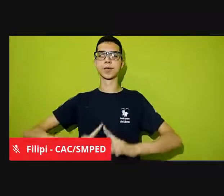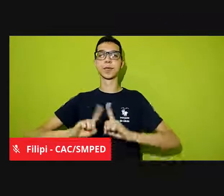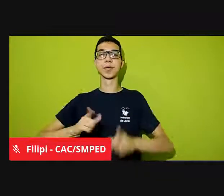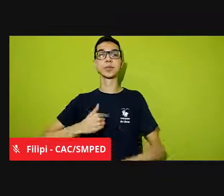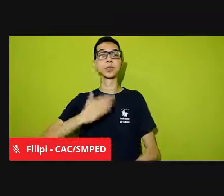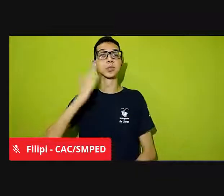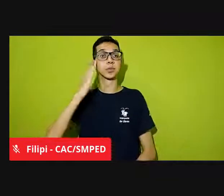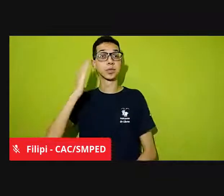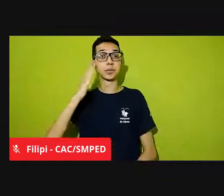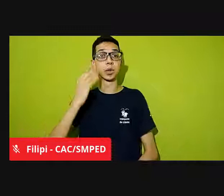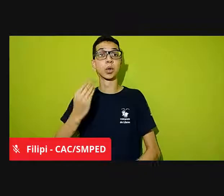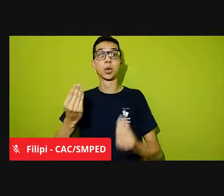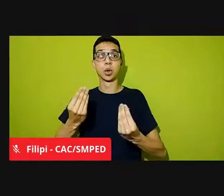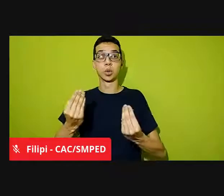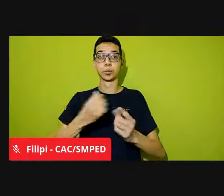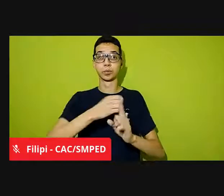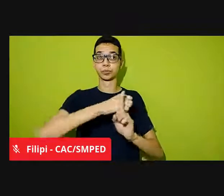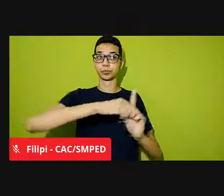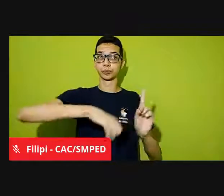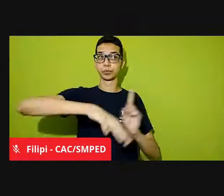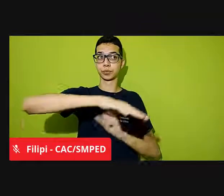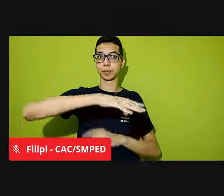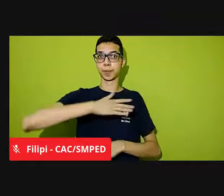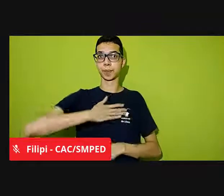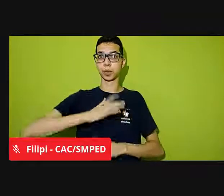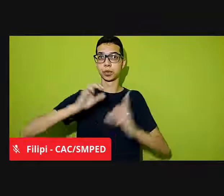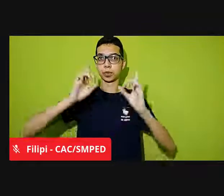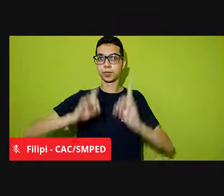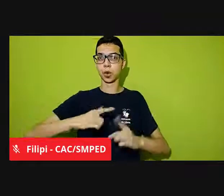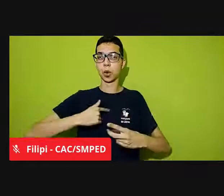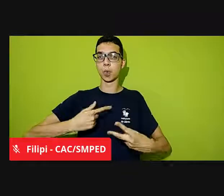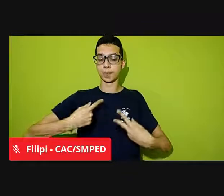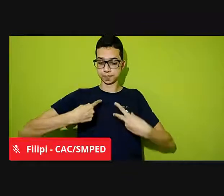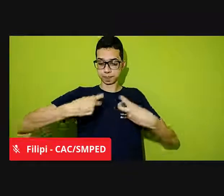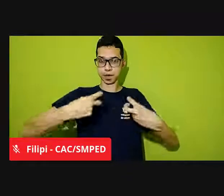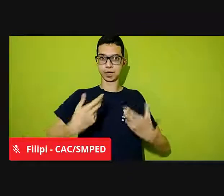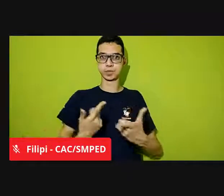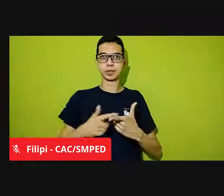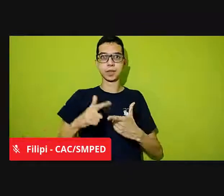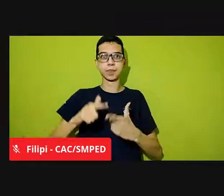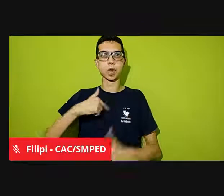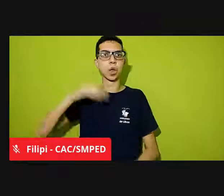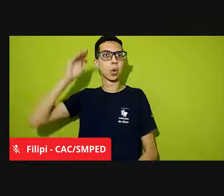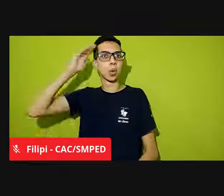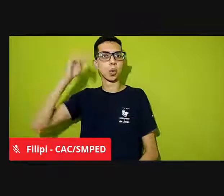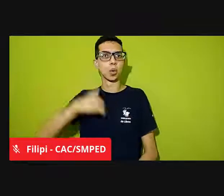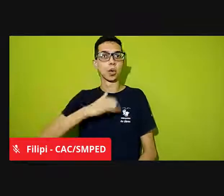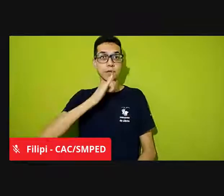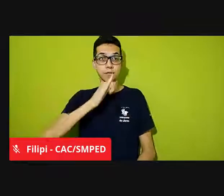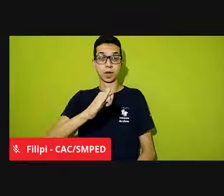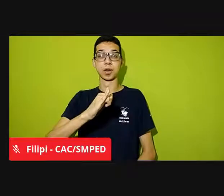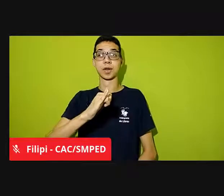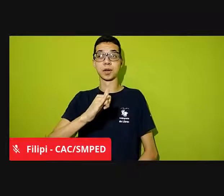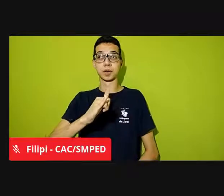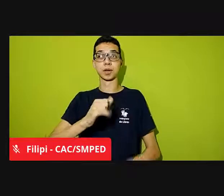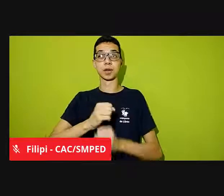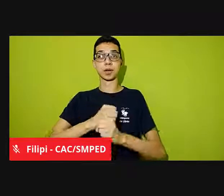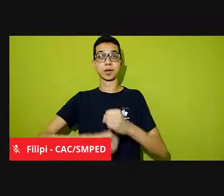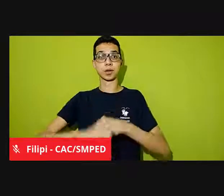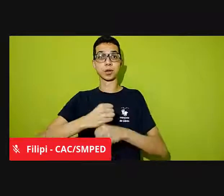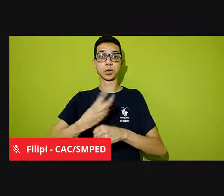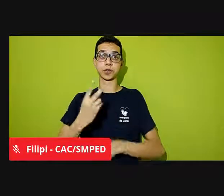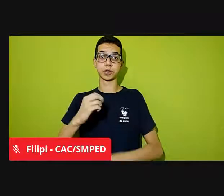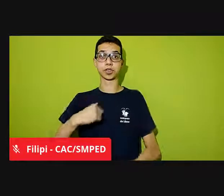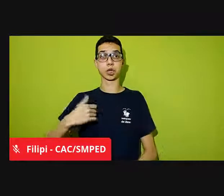da dimensão social da minha deficiência adulto. Gente, eu estou falando adulto, coisas de 20 e pouquinhos adultos, anos atrás, estou quase